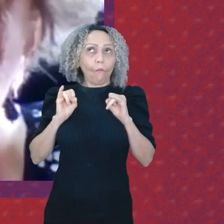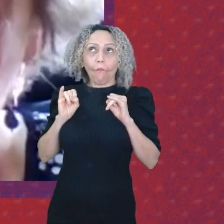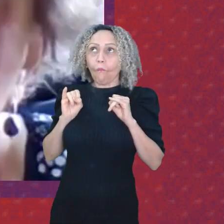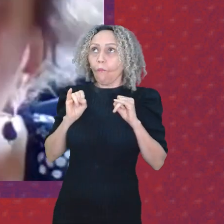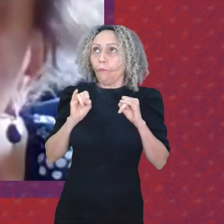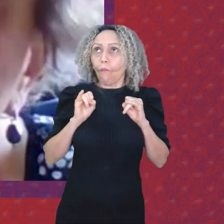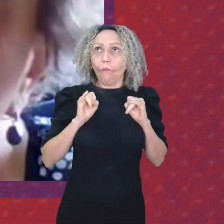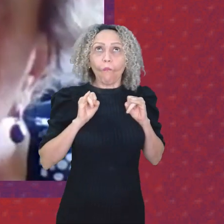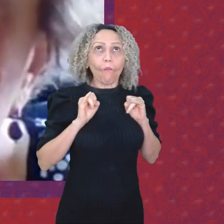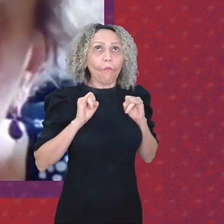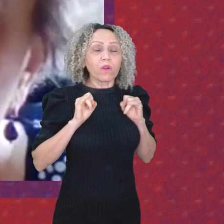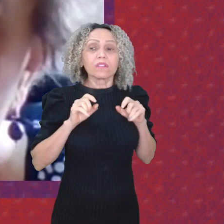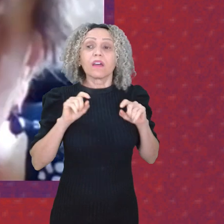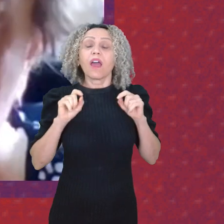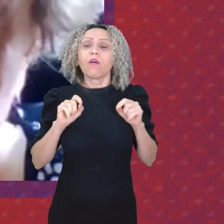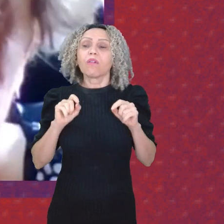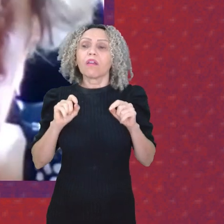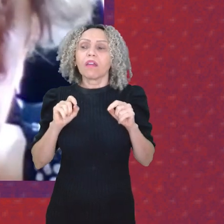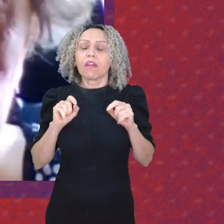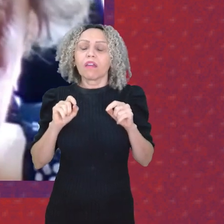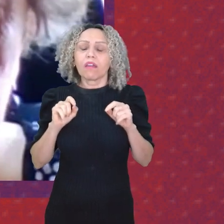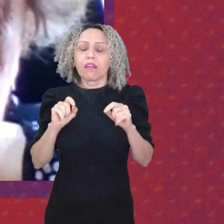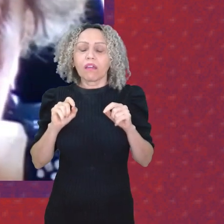O que é a violência de gênero?